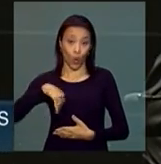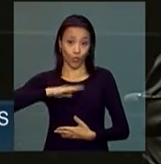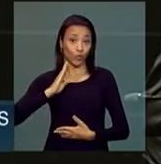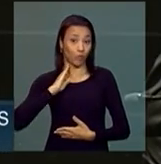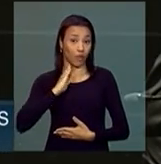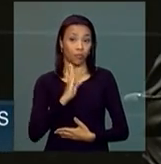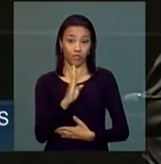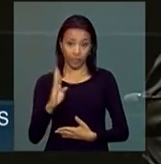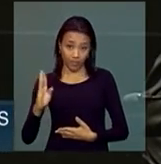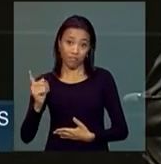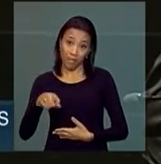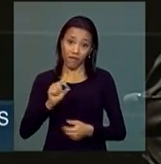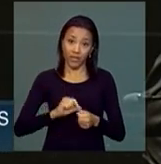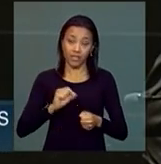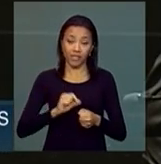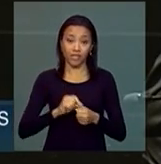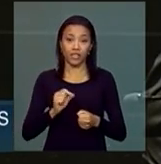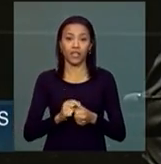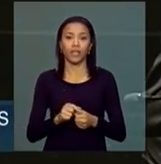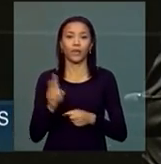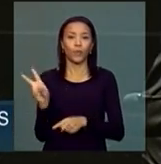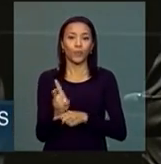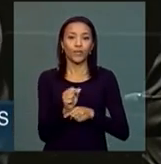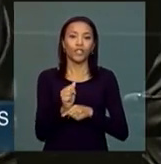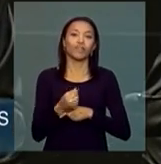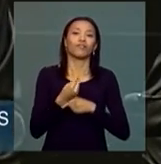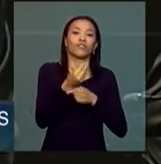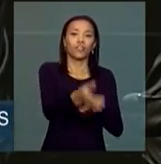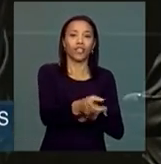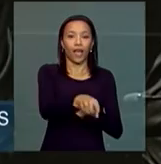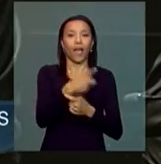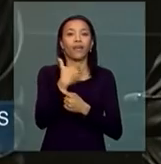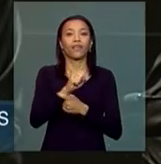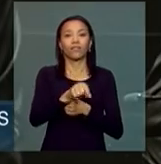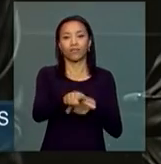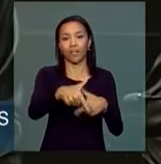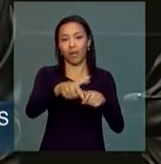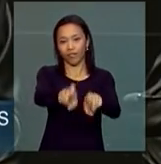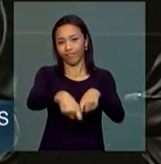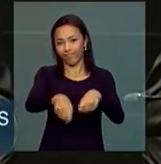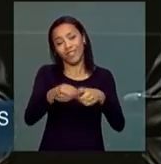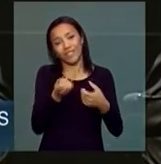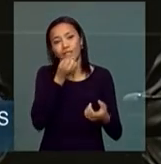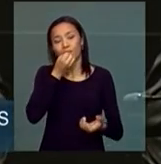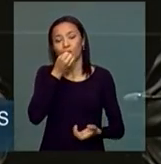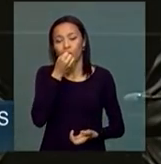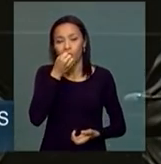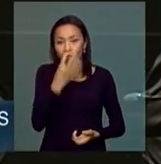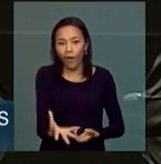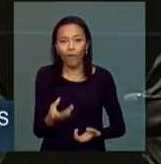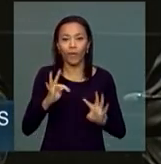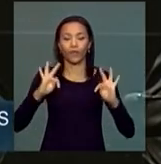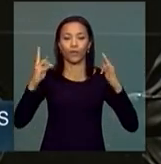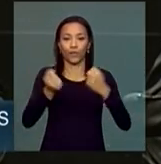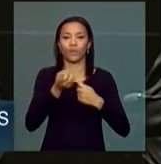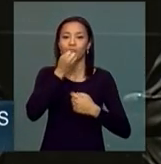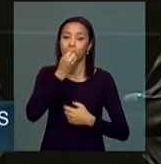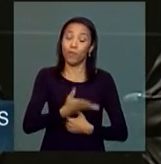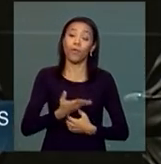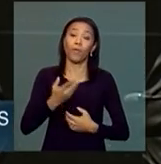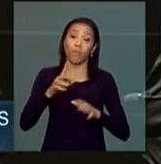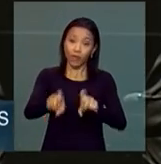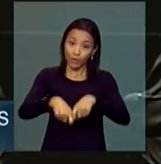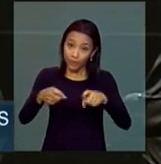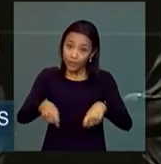Banco do Brasil, para fazer o crédito chegar à agricultura familiar. E dizer que isso é muito bom, isso é bom para todos, é bom para a